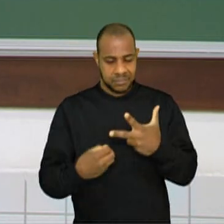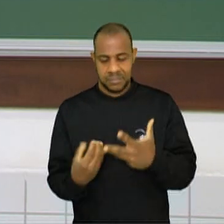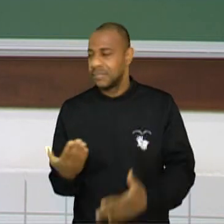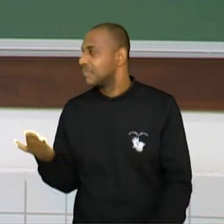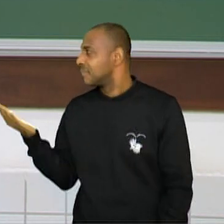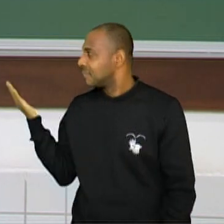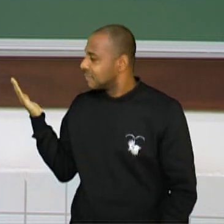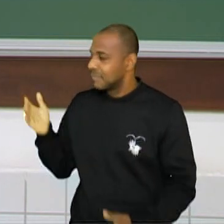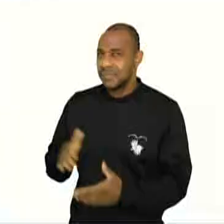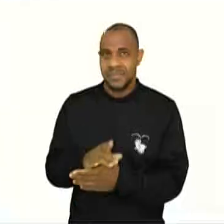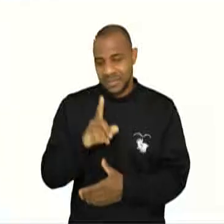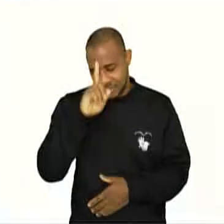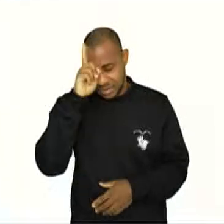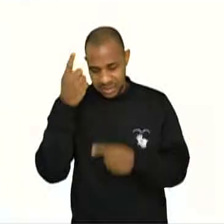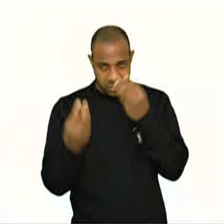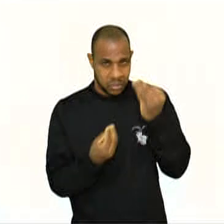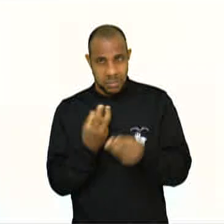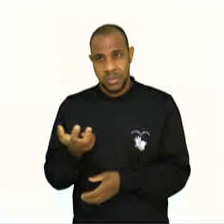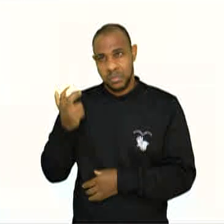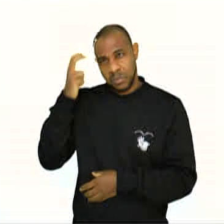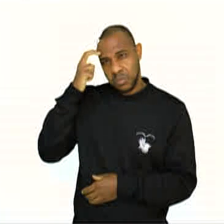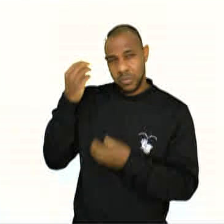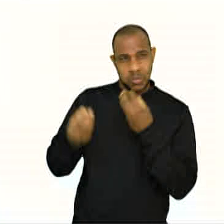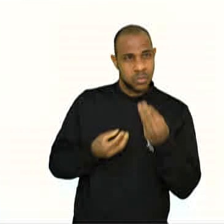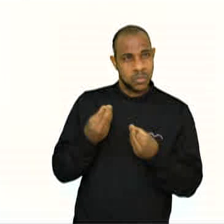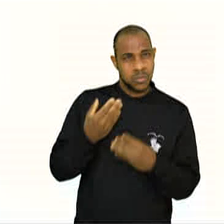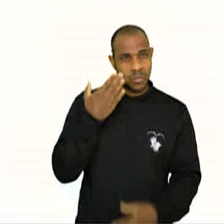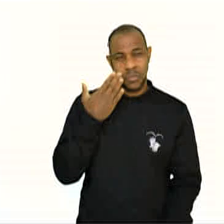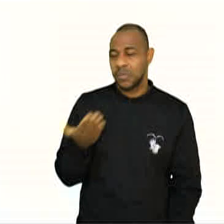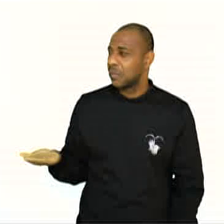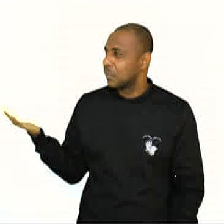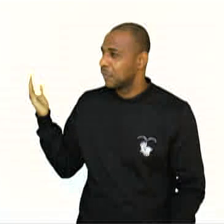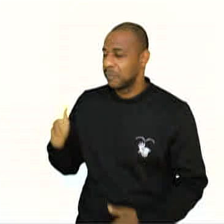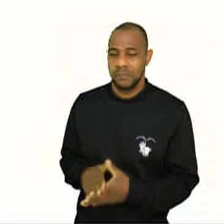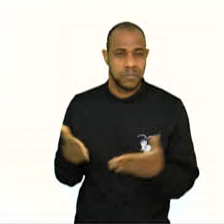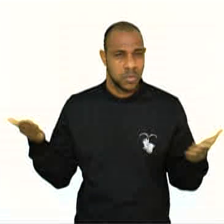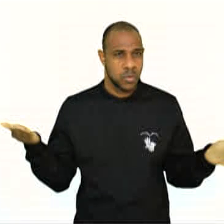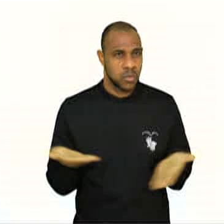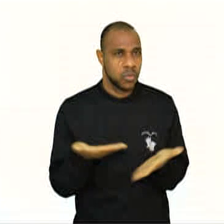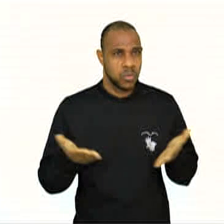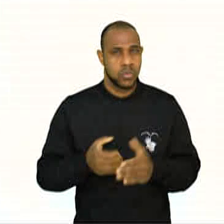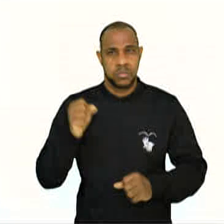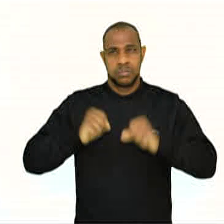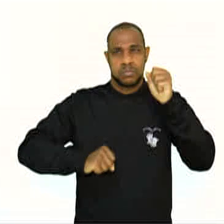essas ideias da indústria cultural. Acompanha lá comigo. Hoje, a